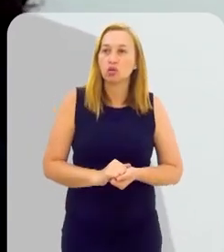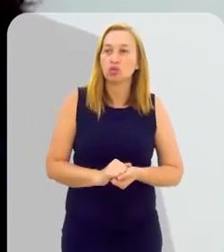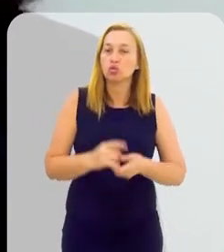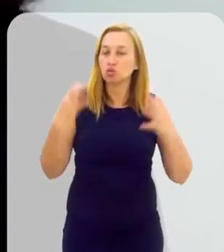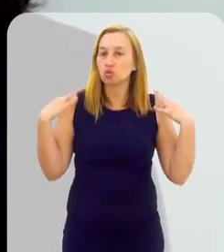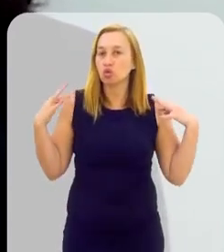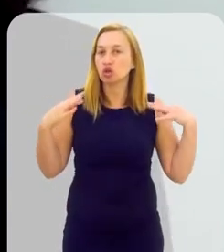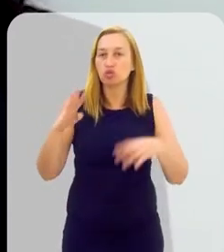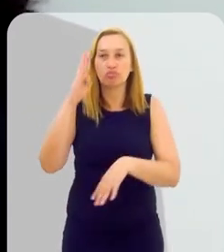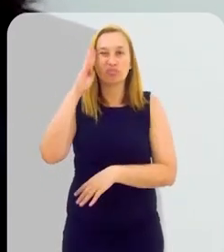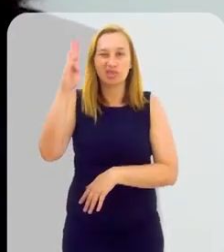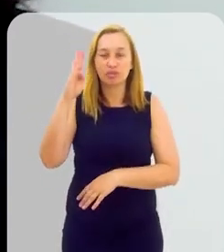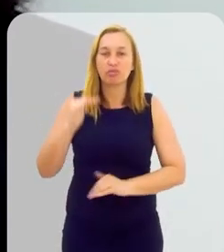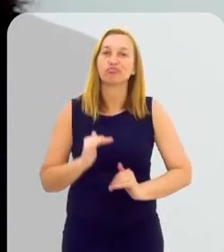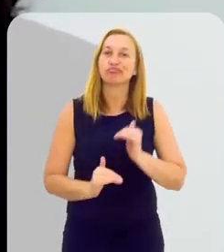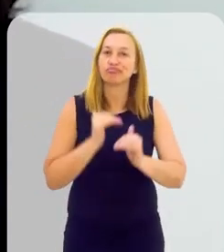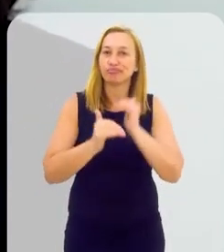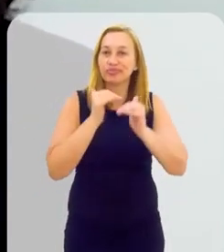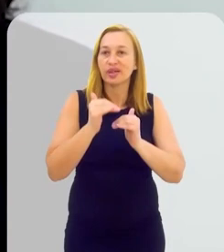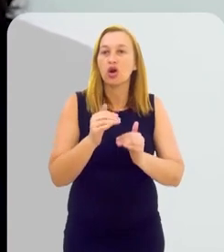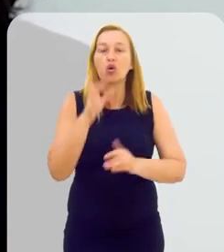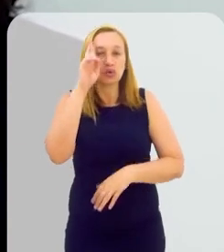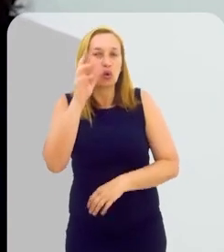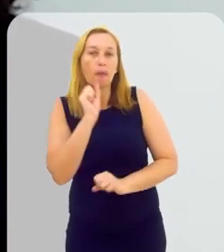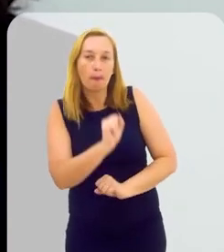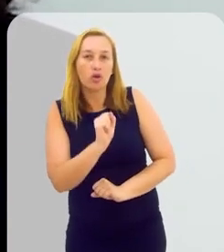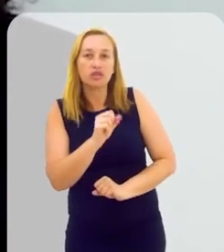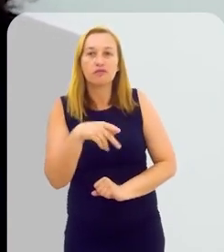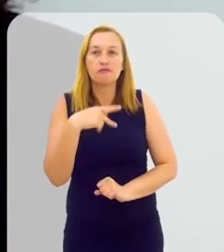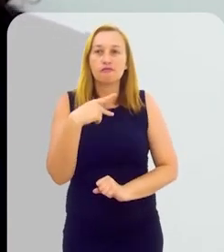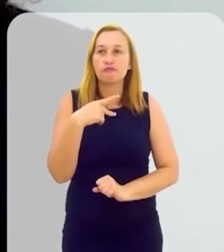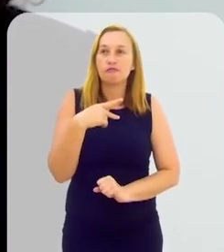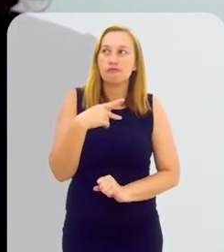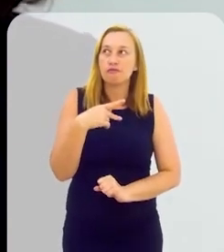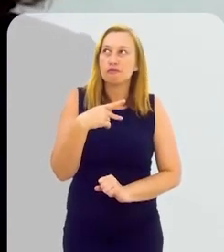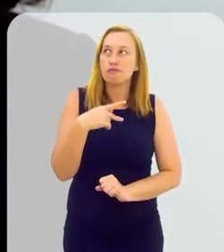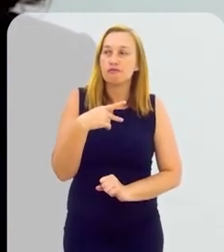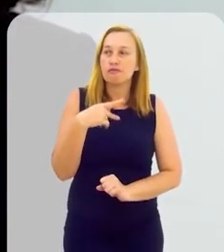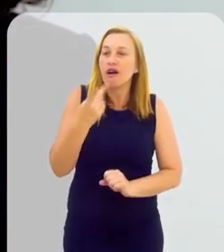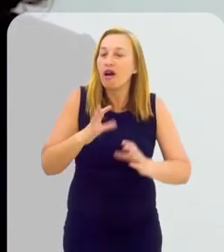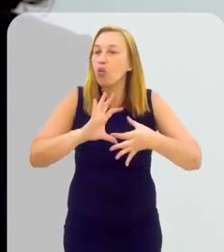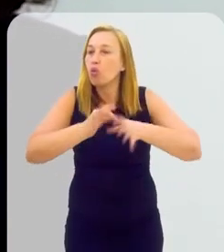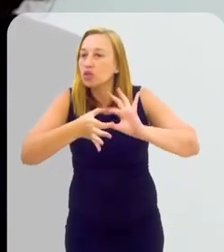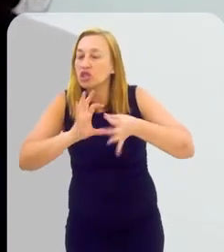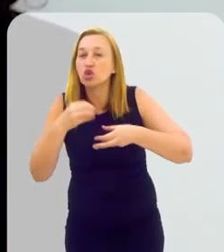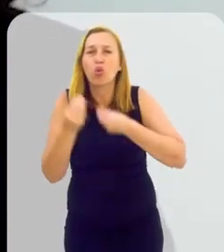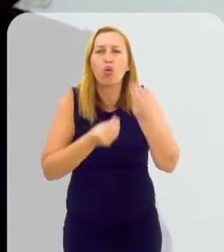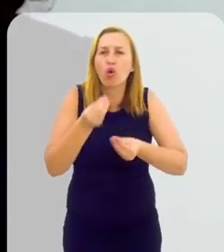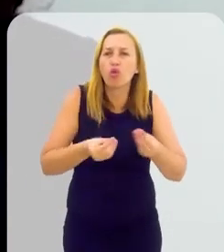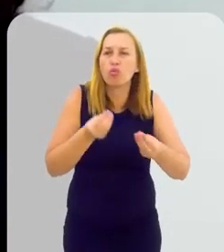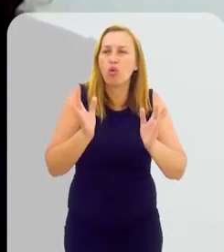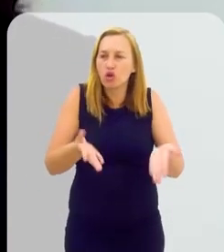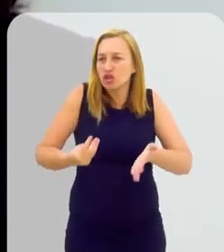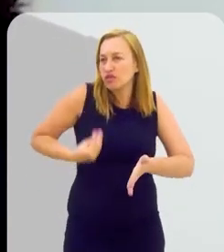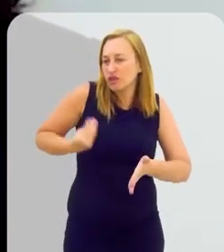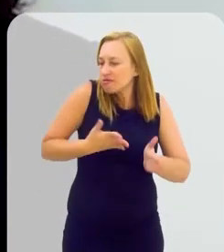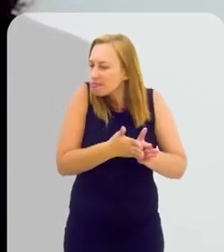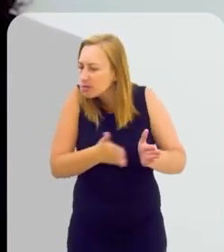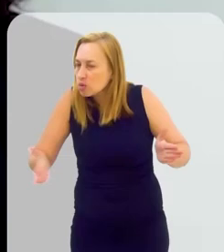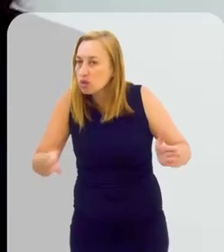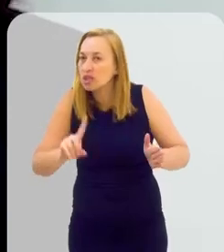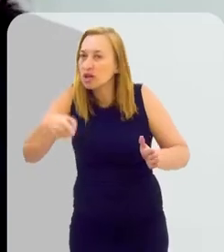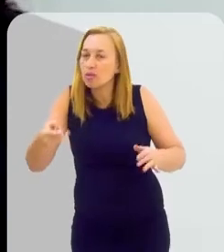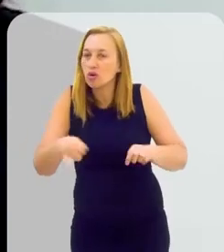Rio de Janeiro, que tem o turismo como um dos vetores de desenvolvimento. O senhor pode fazer um contexto de como a gente está hoje